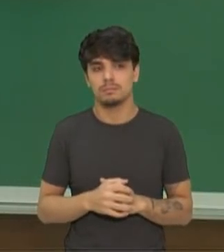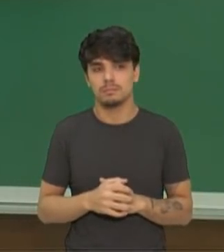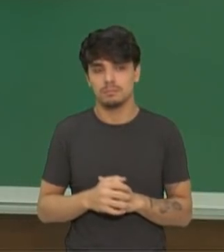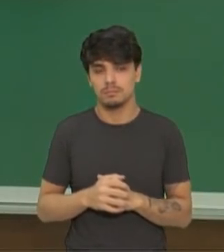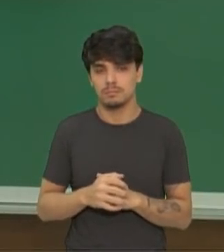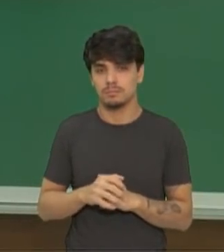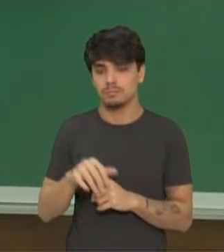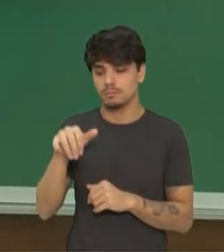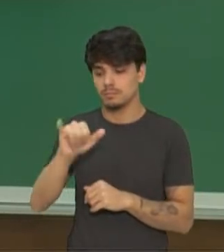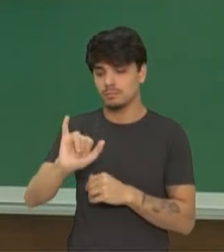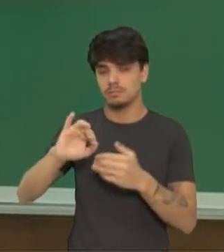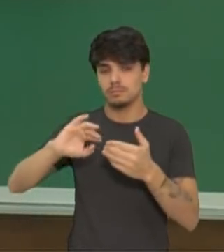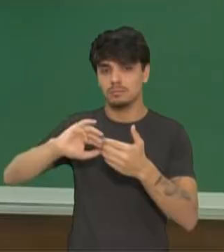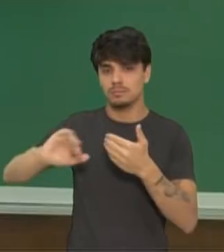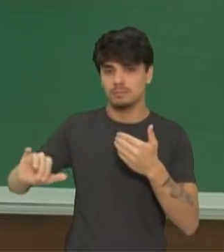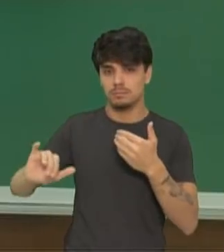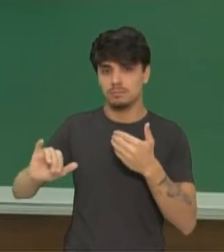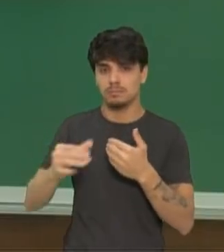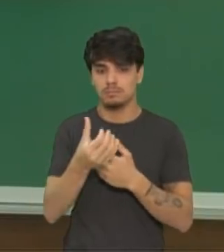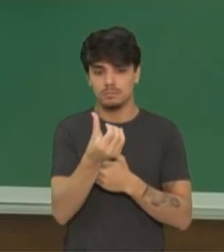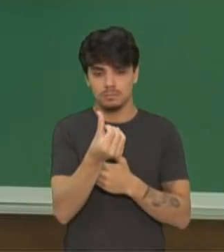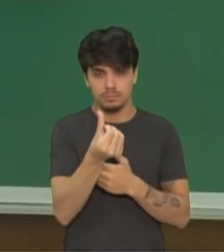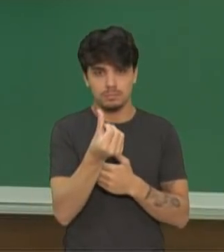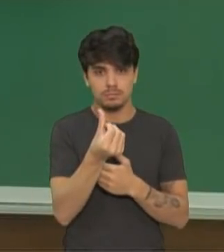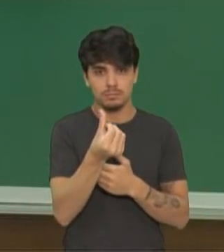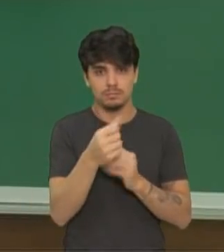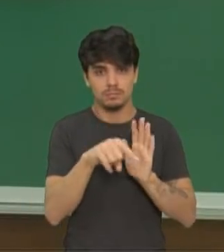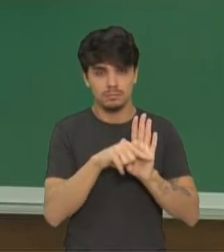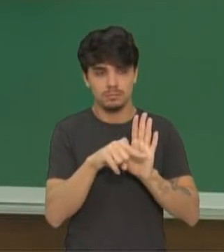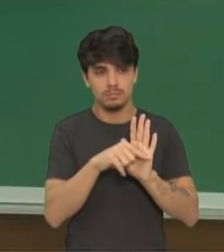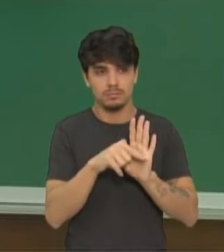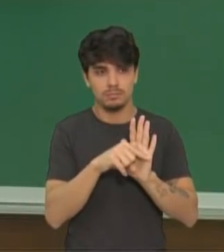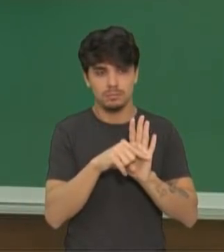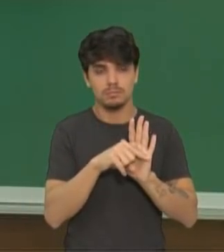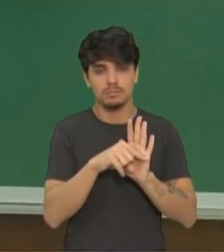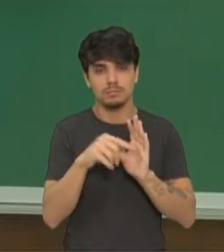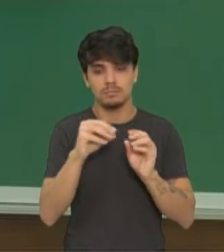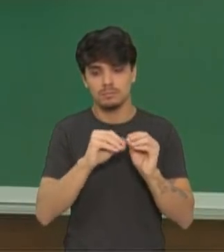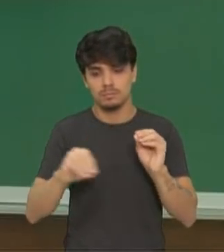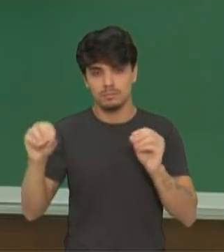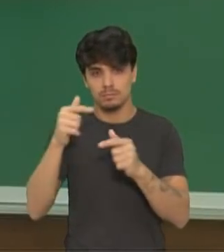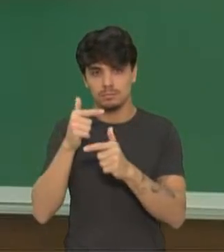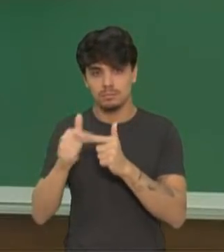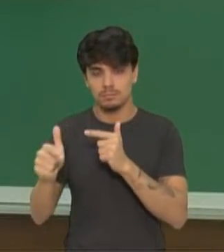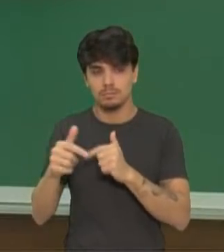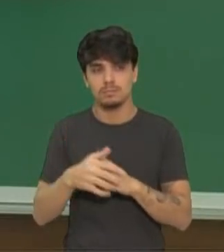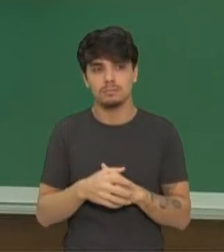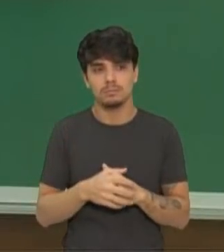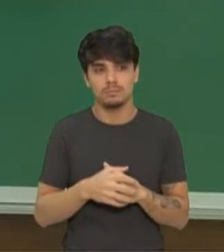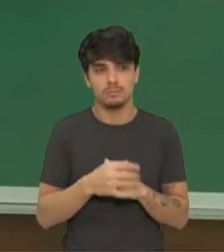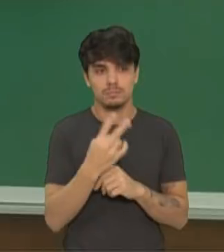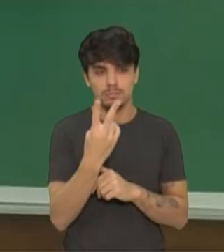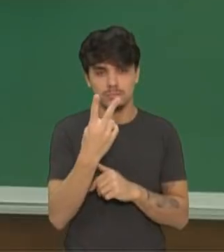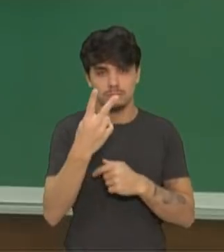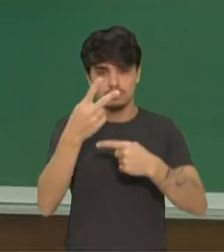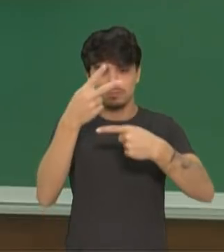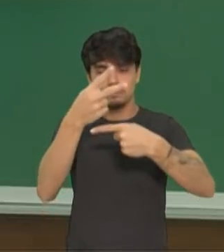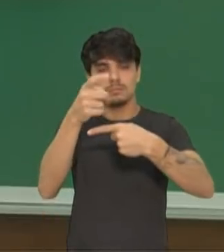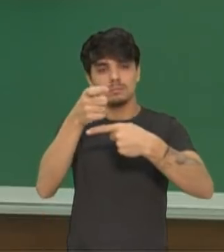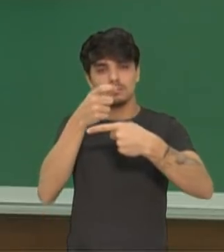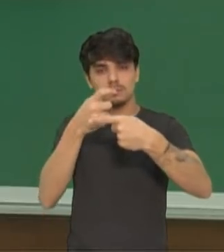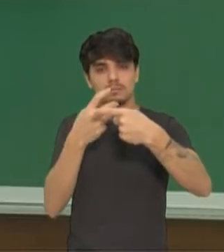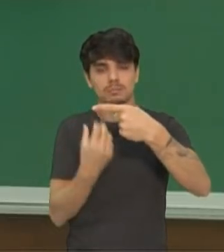6 negativo que está multiplicando vai dividindo, né, o 6 negativo. 2x divididos por menos 6